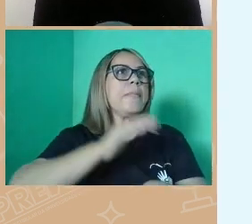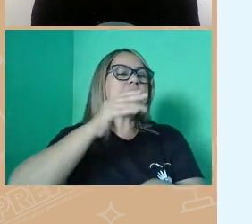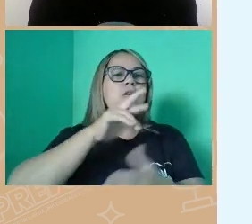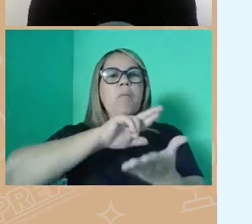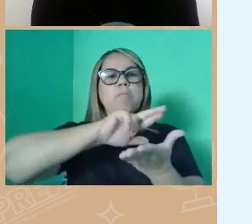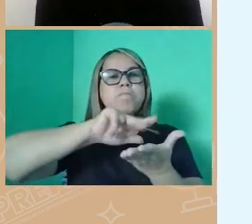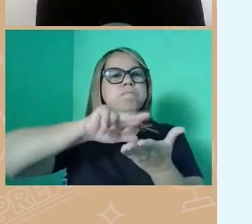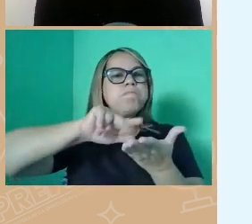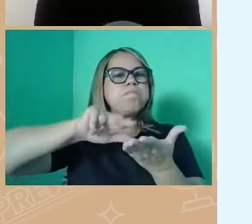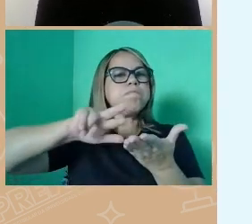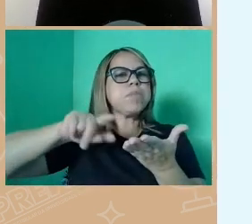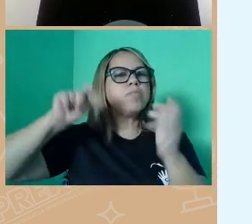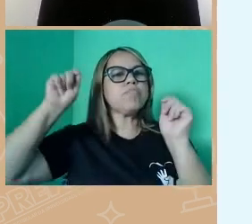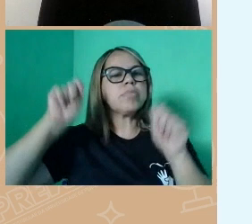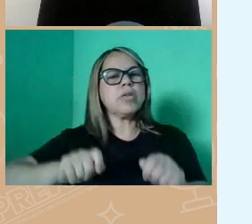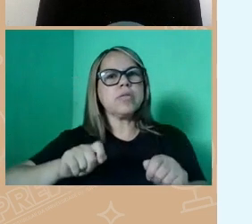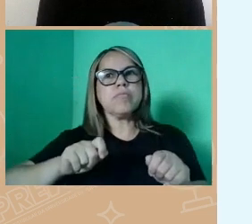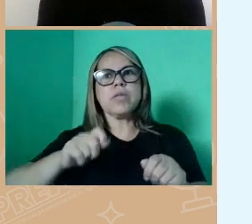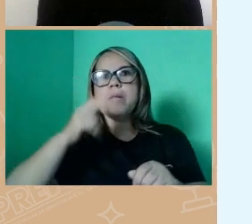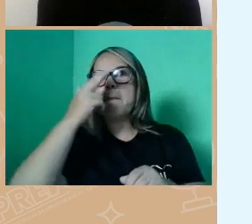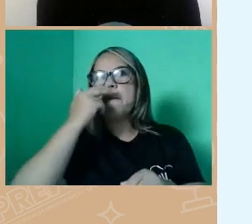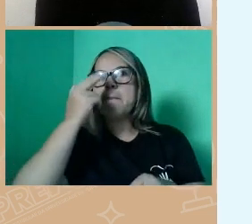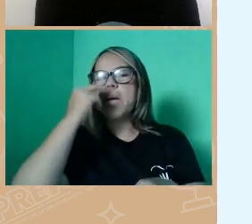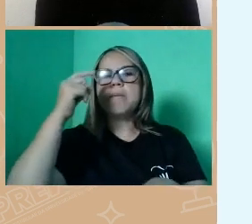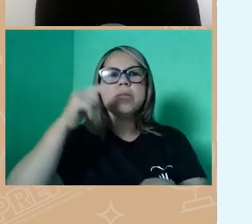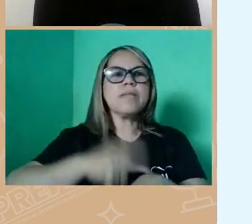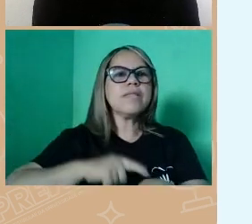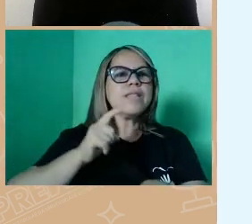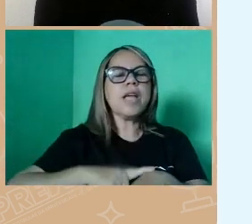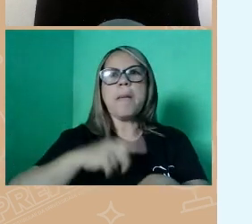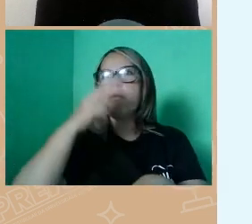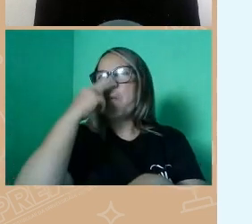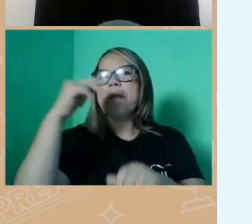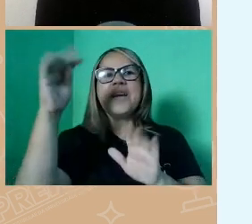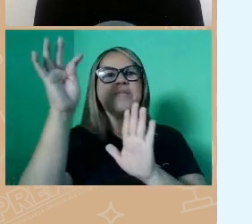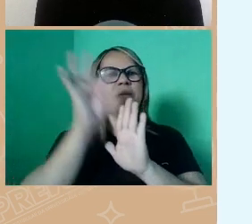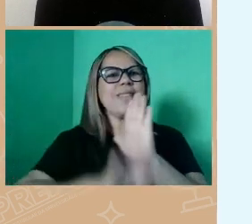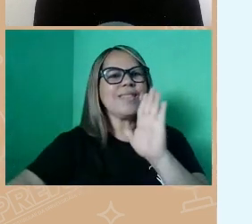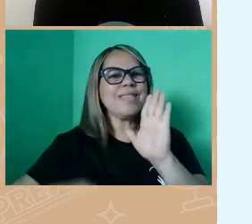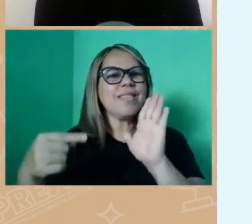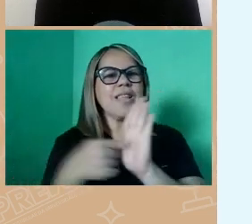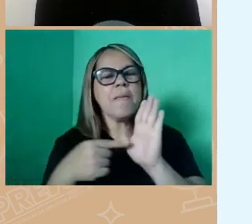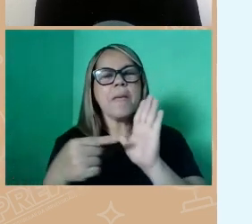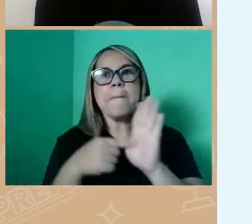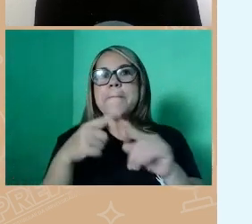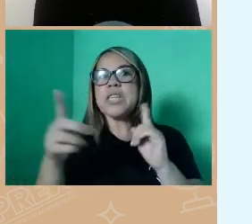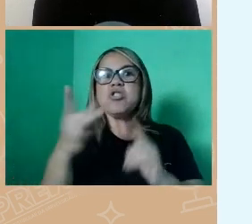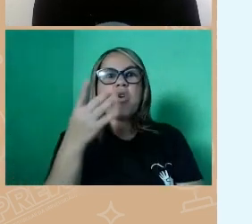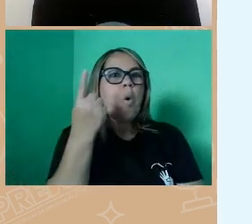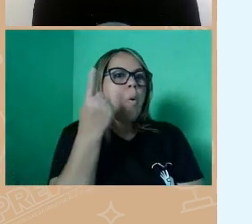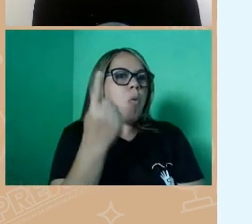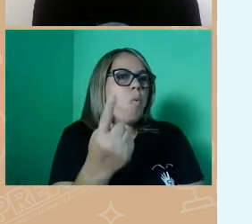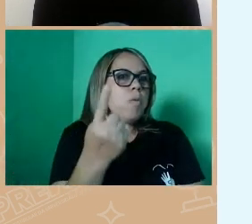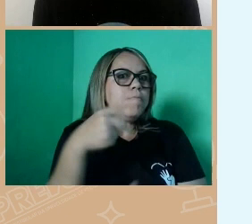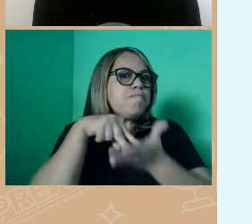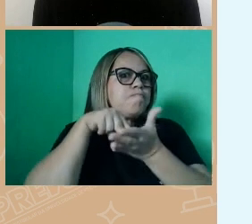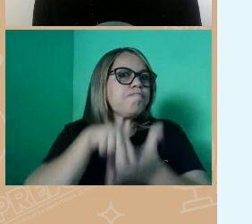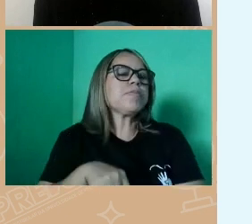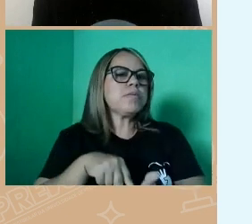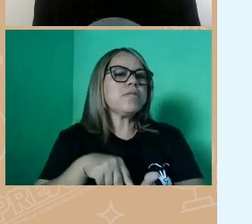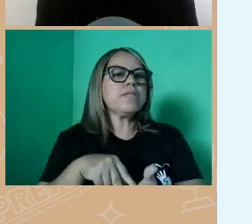possam existir ao mesmo tempo, no mesmo texto, apenas uma delas é predominante.